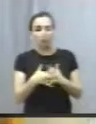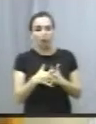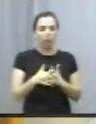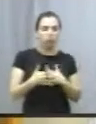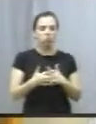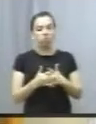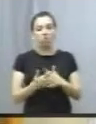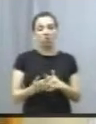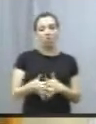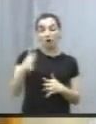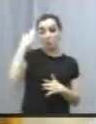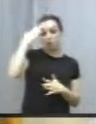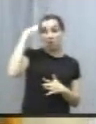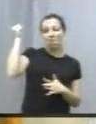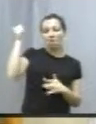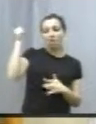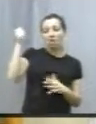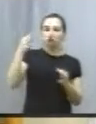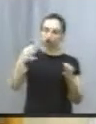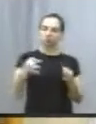no seu direito.